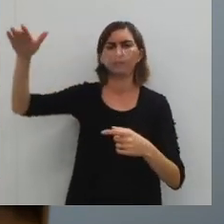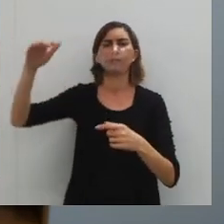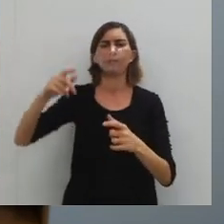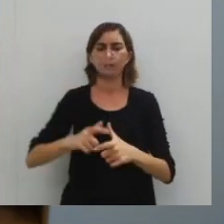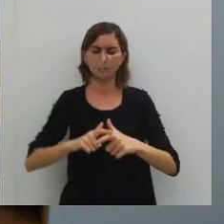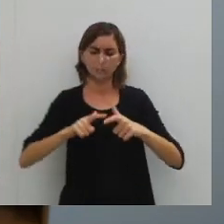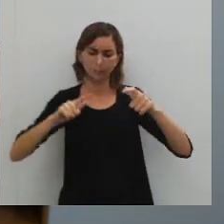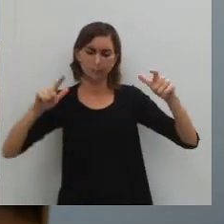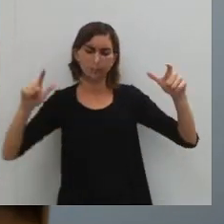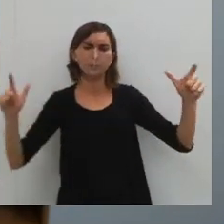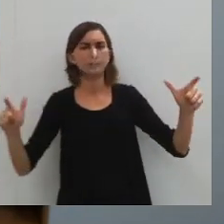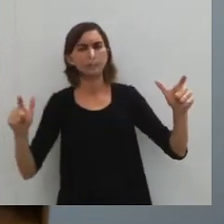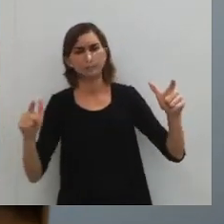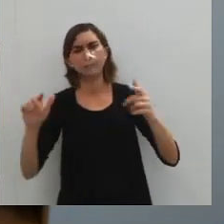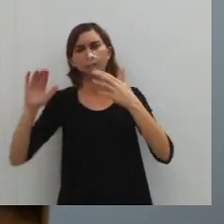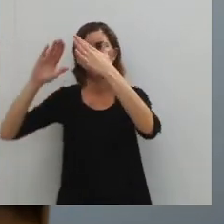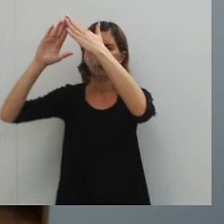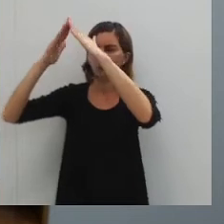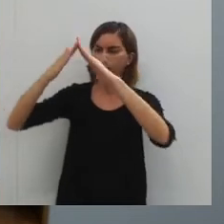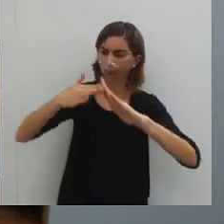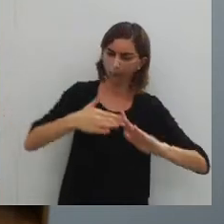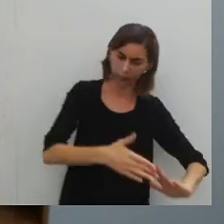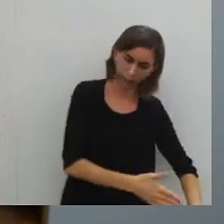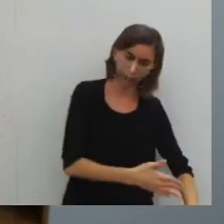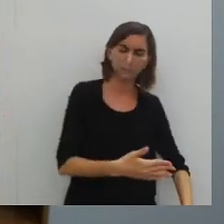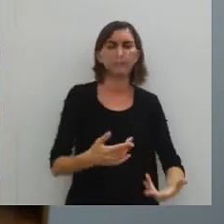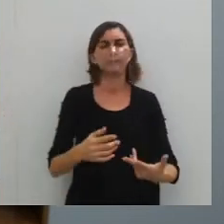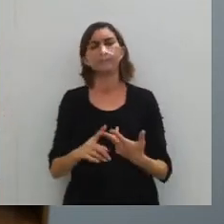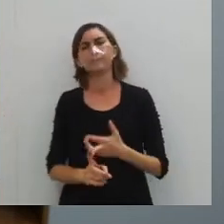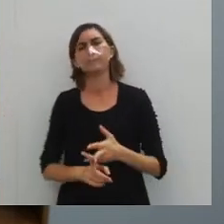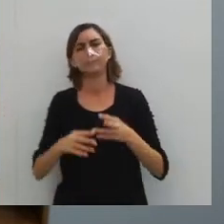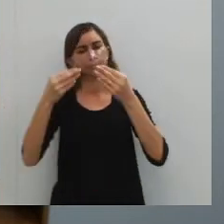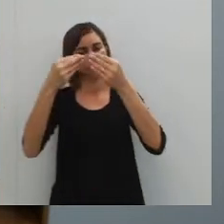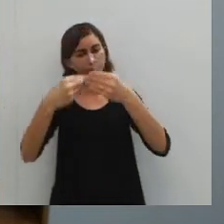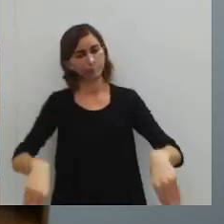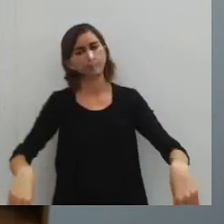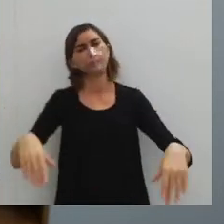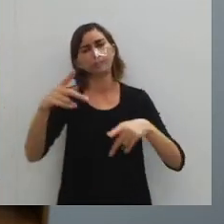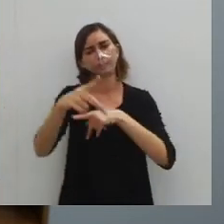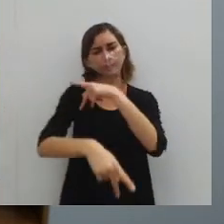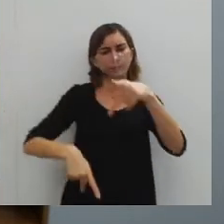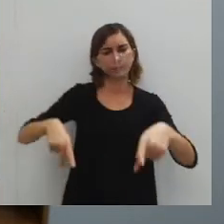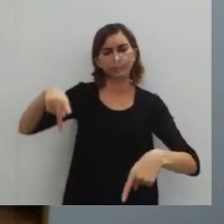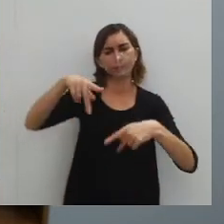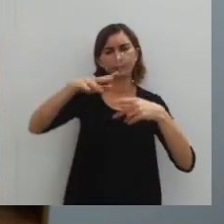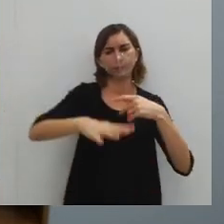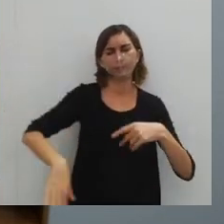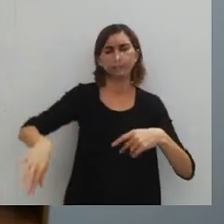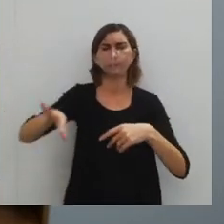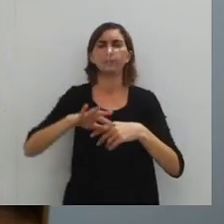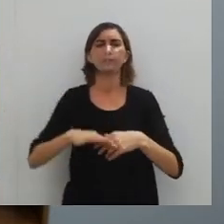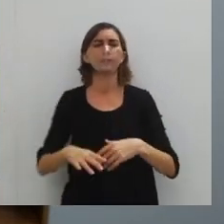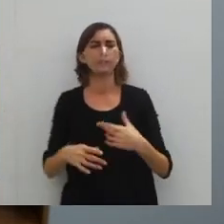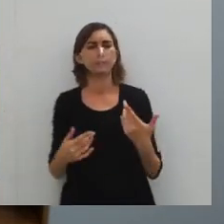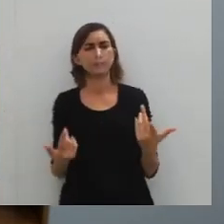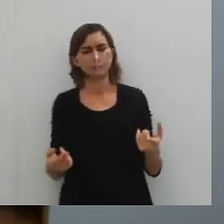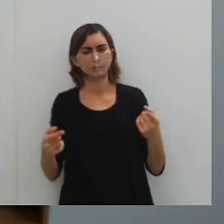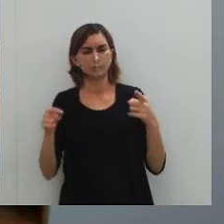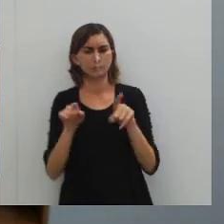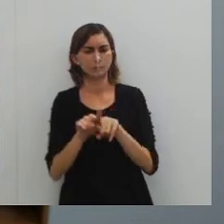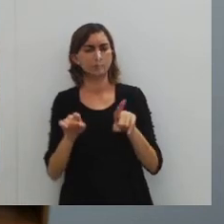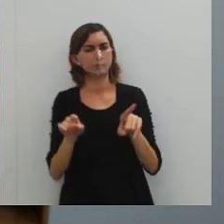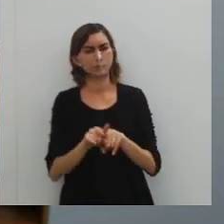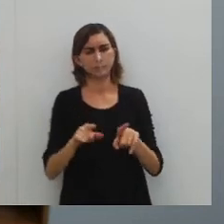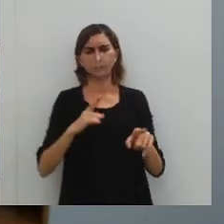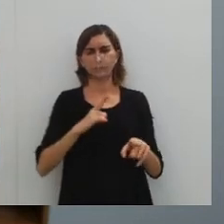questão dos deslizamentos de barreira, prejudicando essa população que mora nas regiões. Também a gente tem